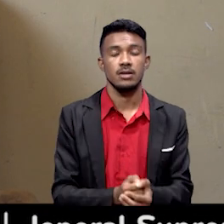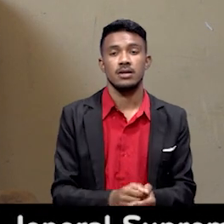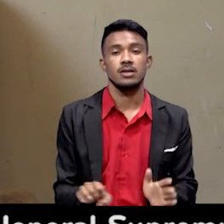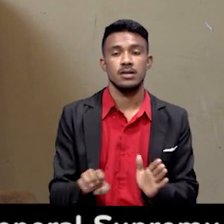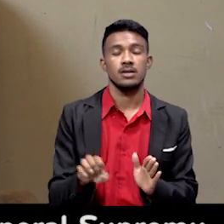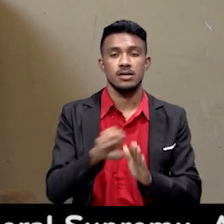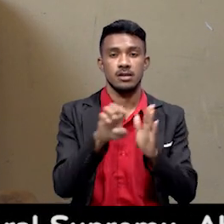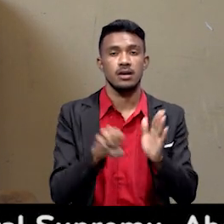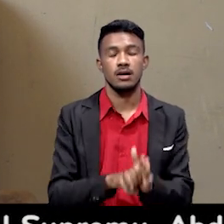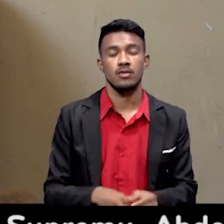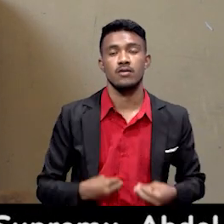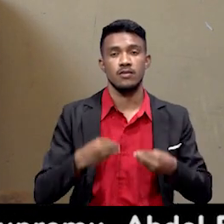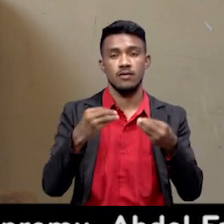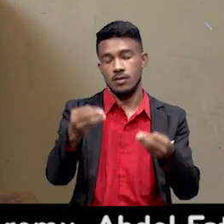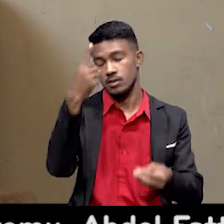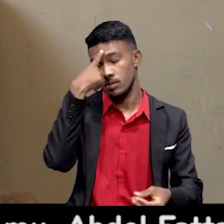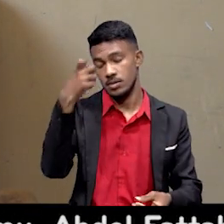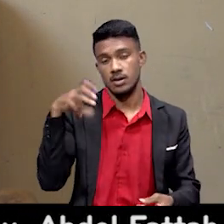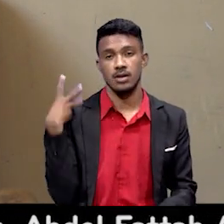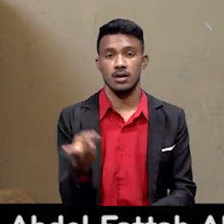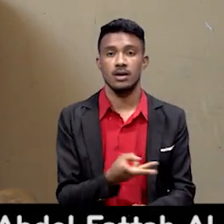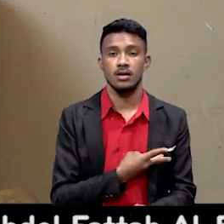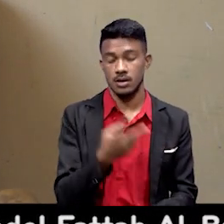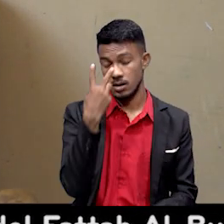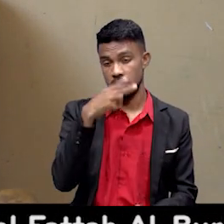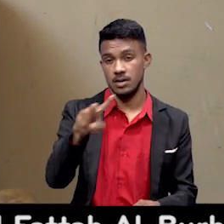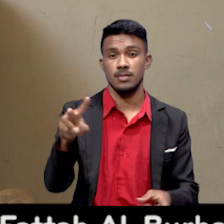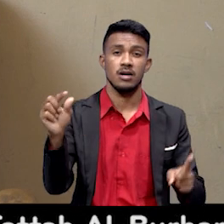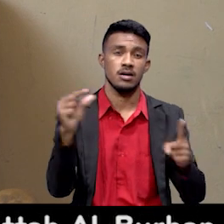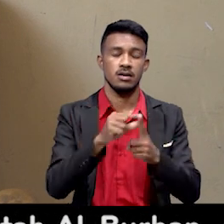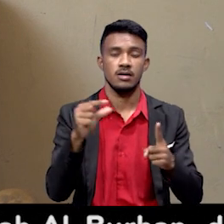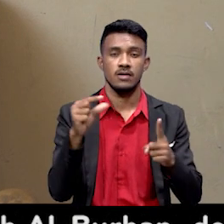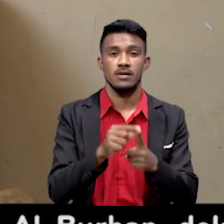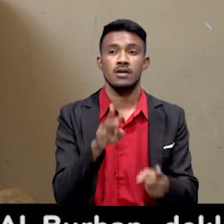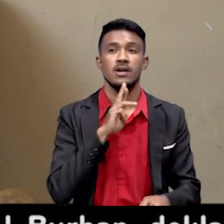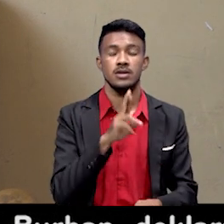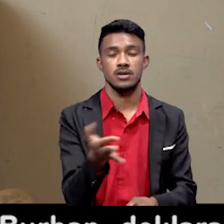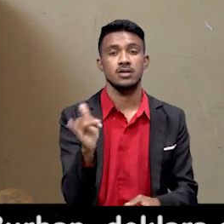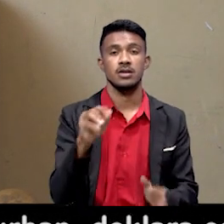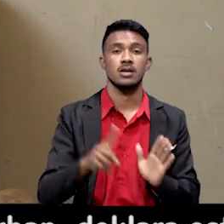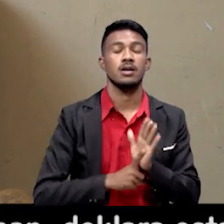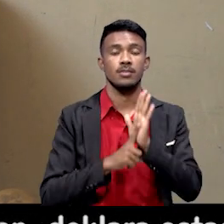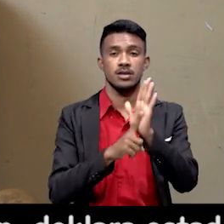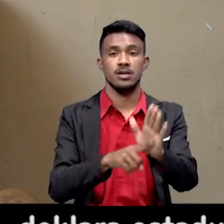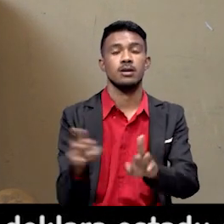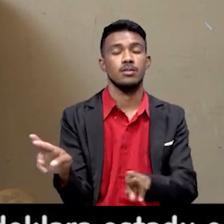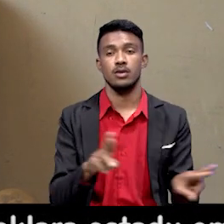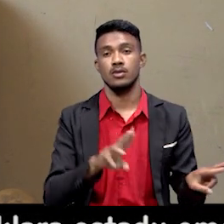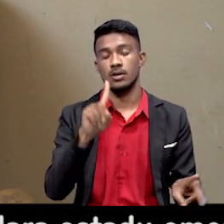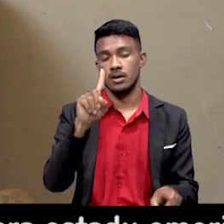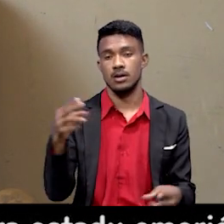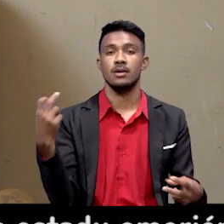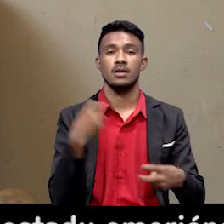né. Tama ne maka itahrema ni conteúdo. Razões sira na bem maka sira apresenta pronto ida ne preocupação ida